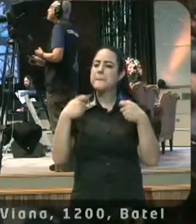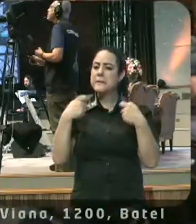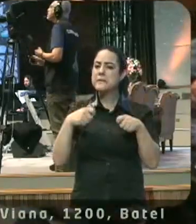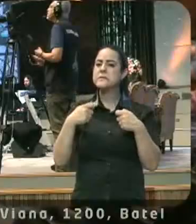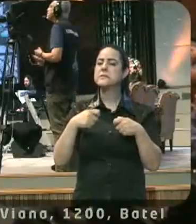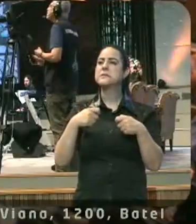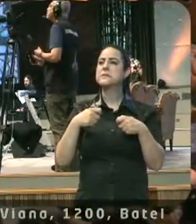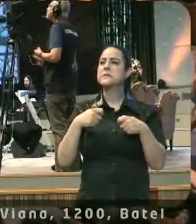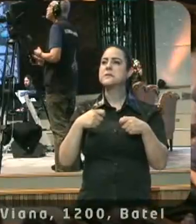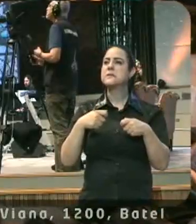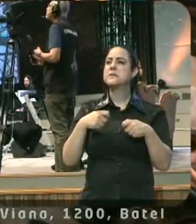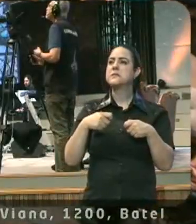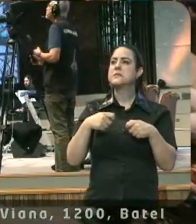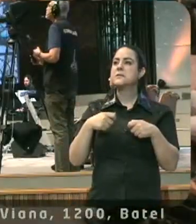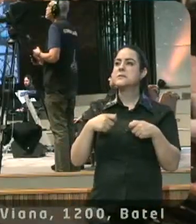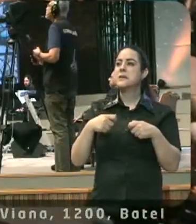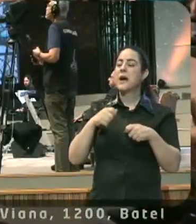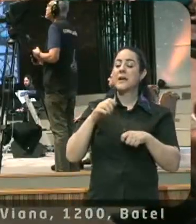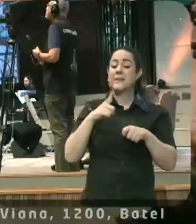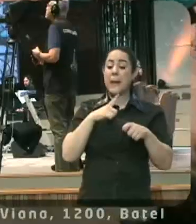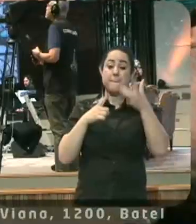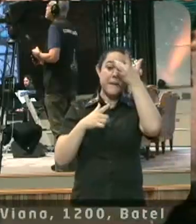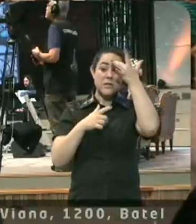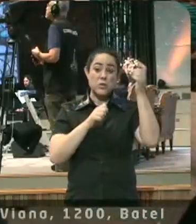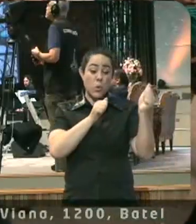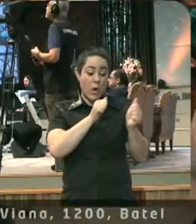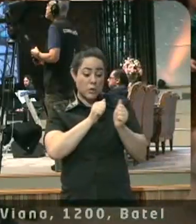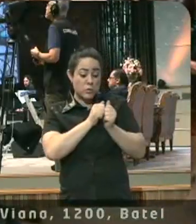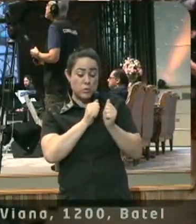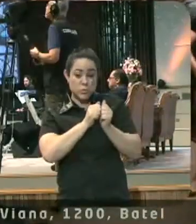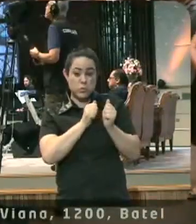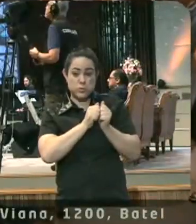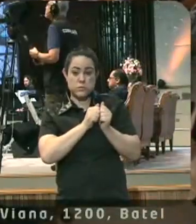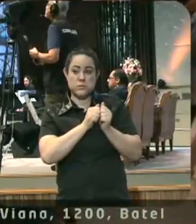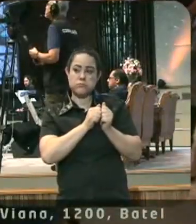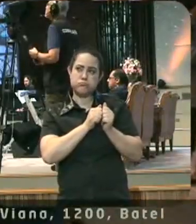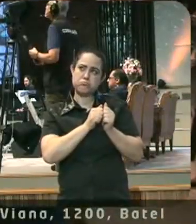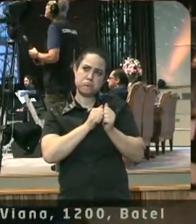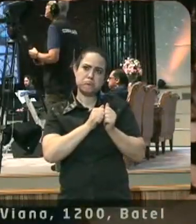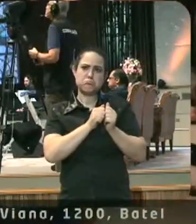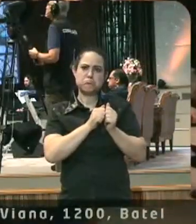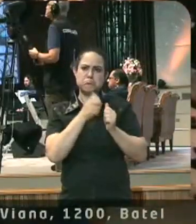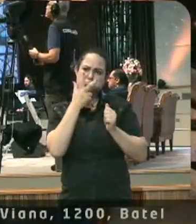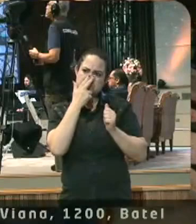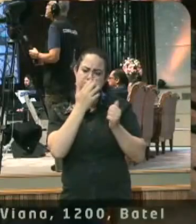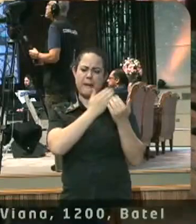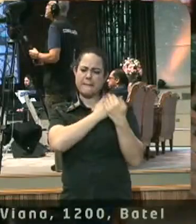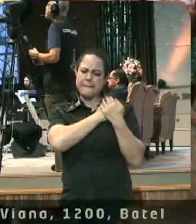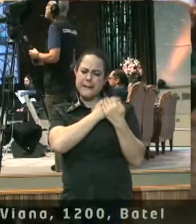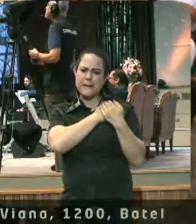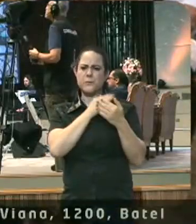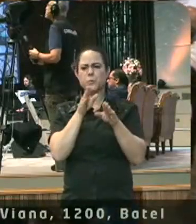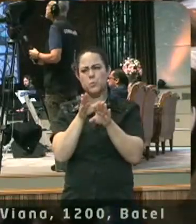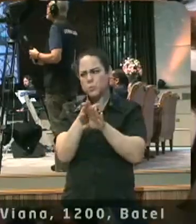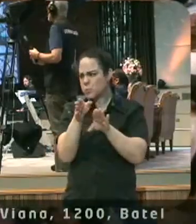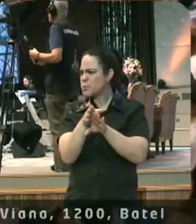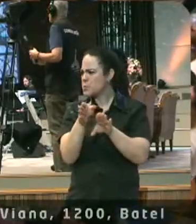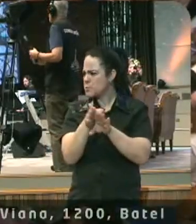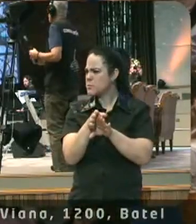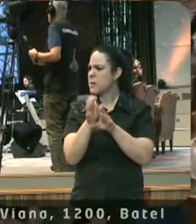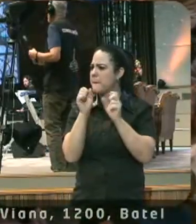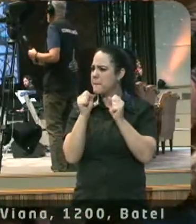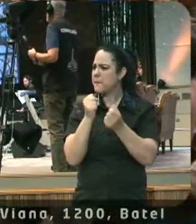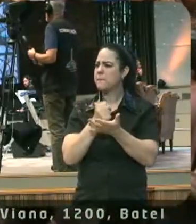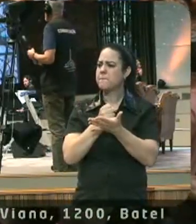precisa ter algumas pessoas do nosso lado, que são como padrinhos, conselheiros, que